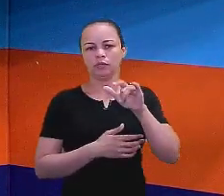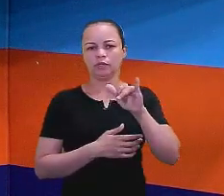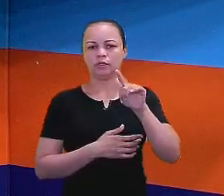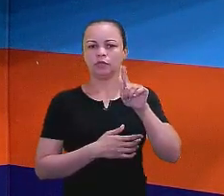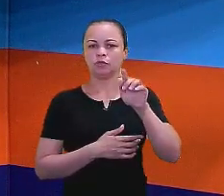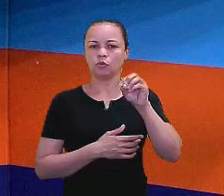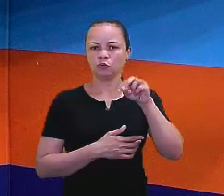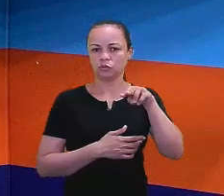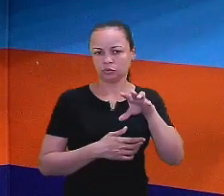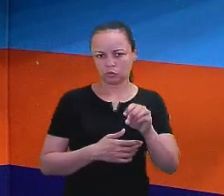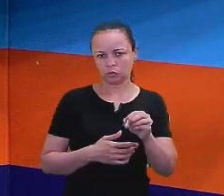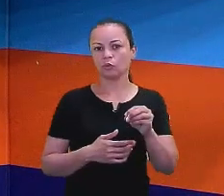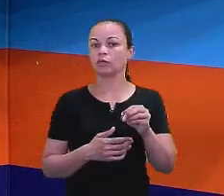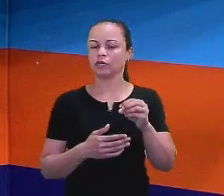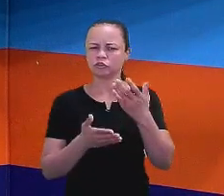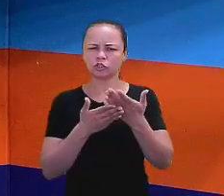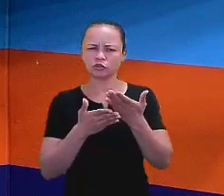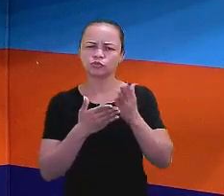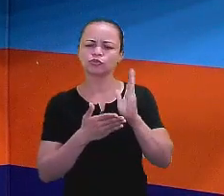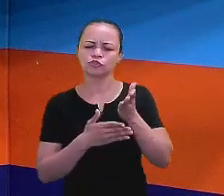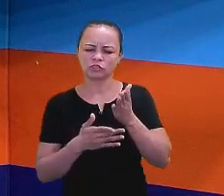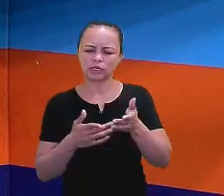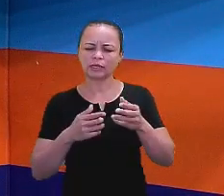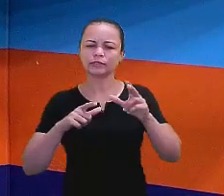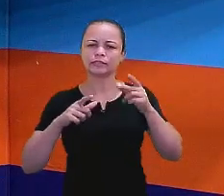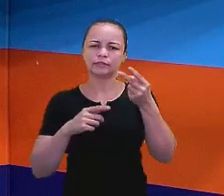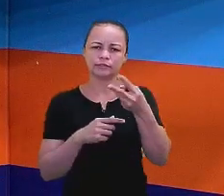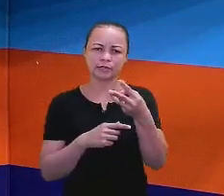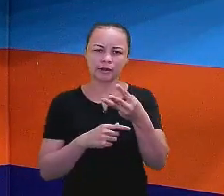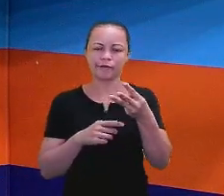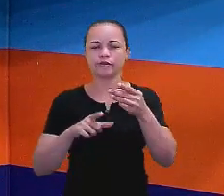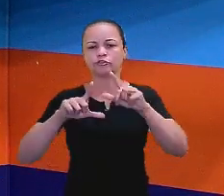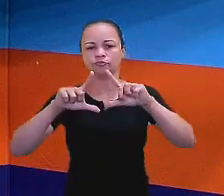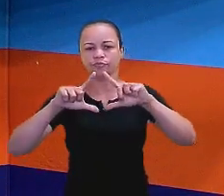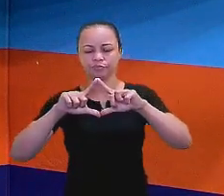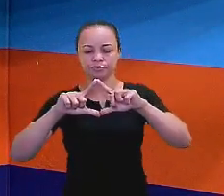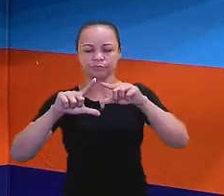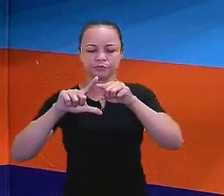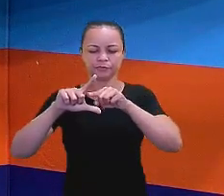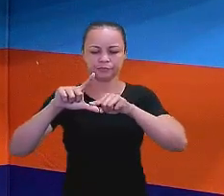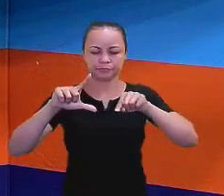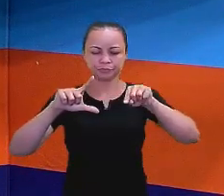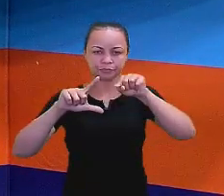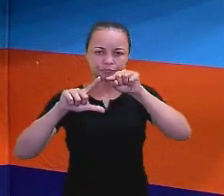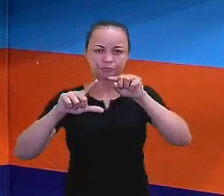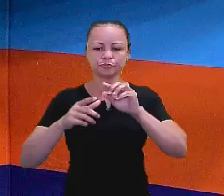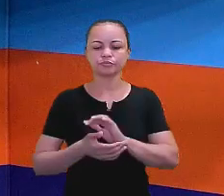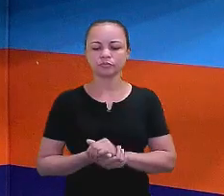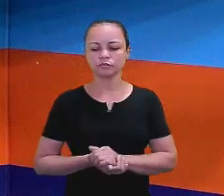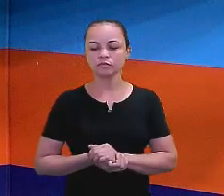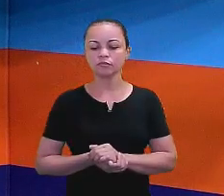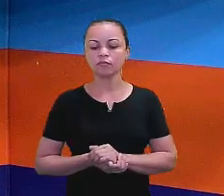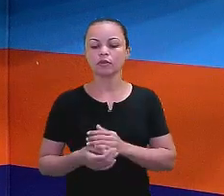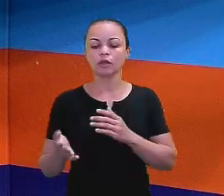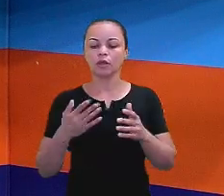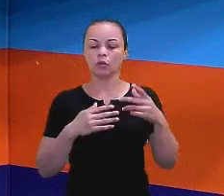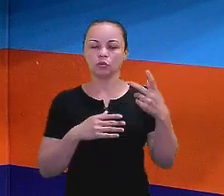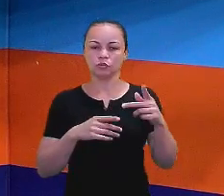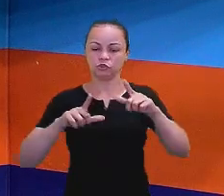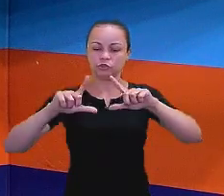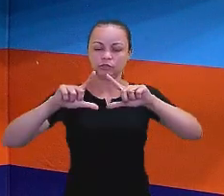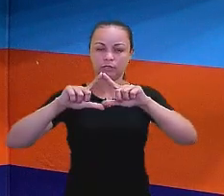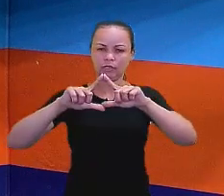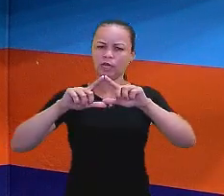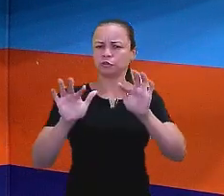Um polígono de três lados. Dentro do conjunto de todos os polígonos, os triângulos são os